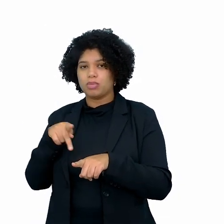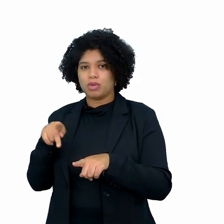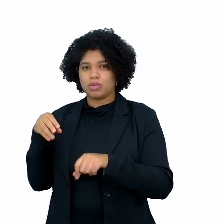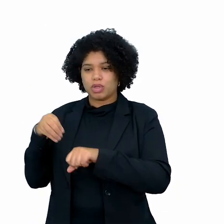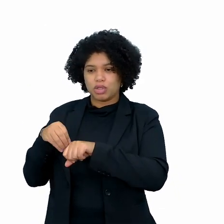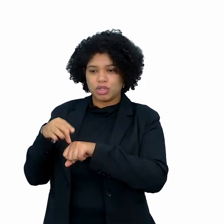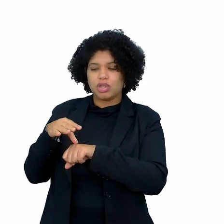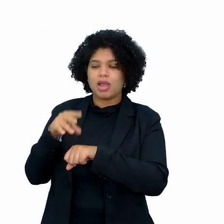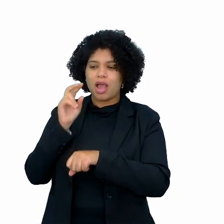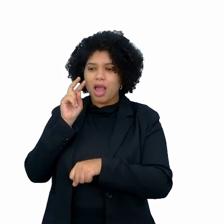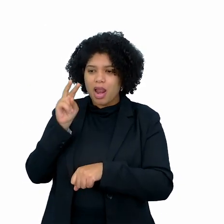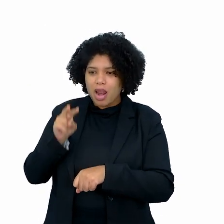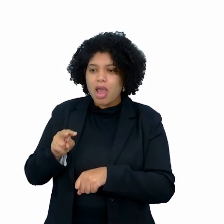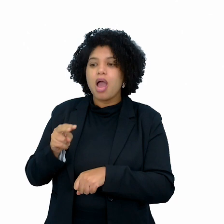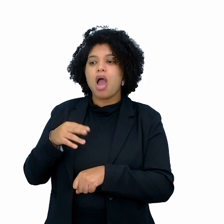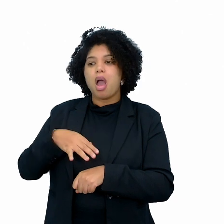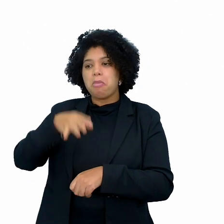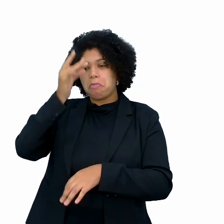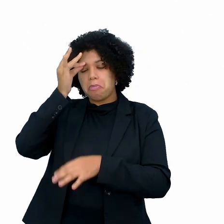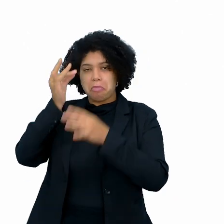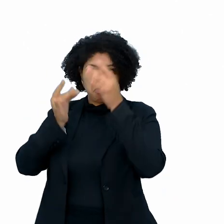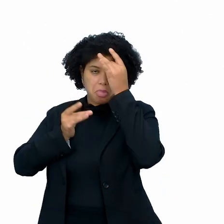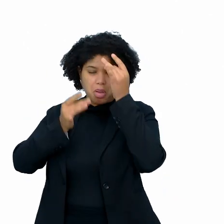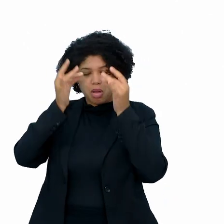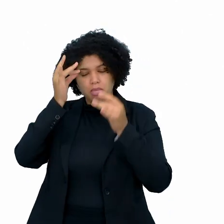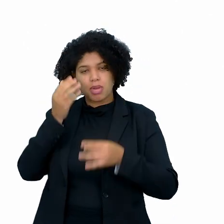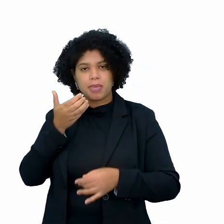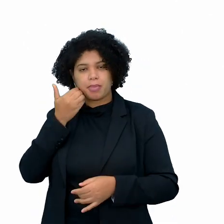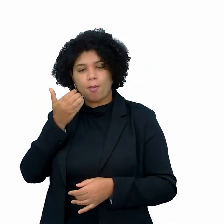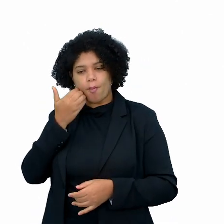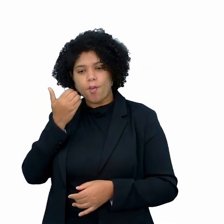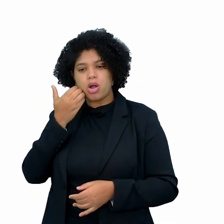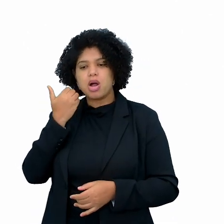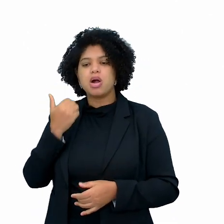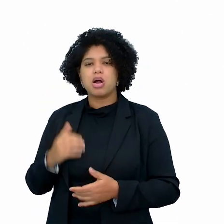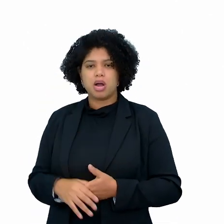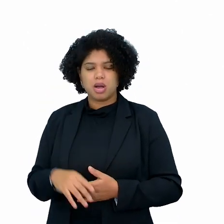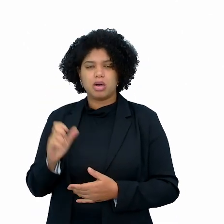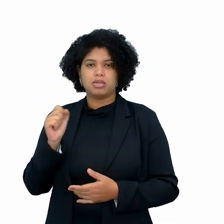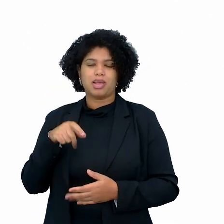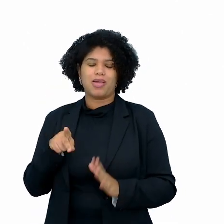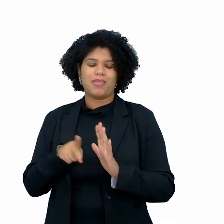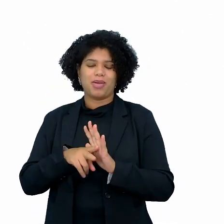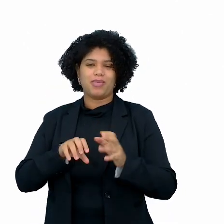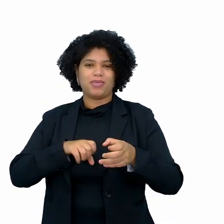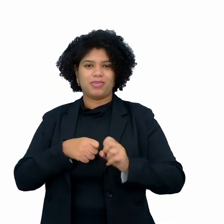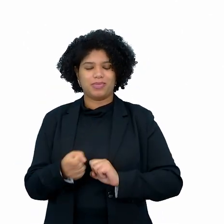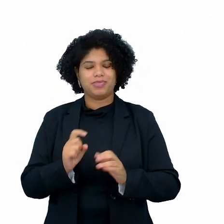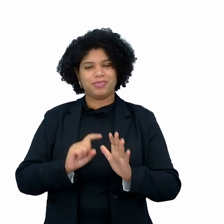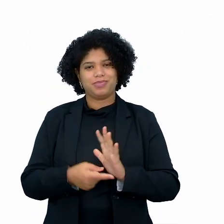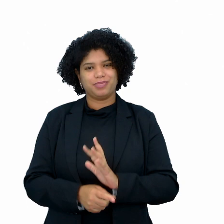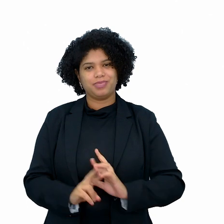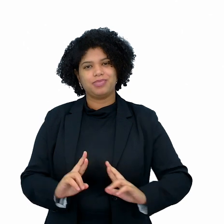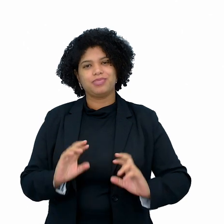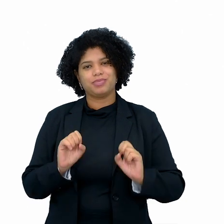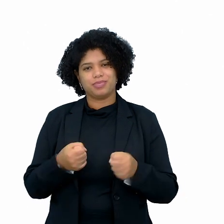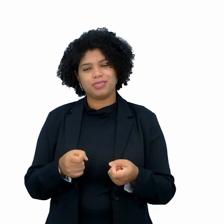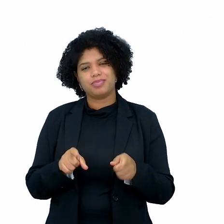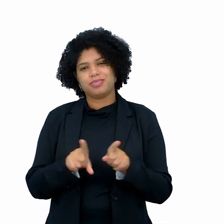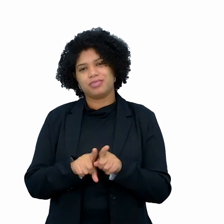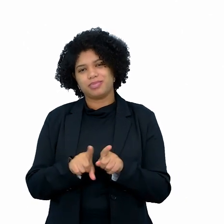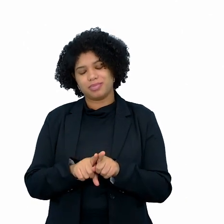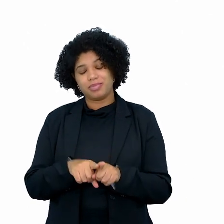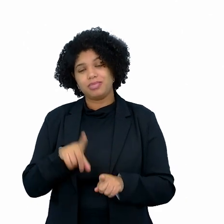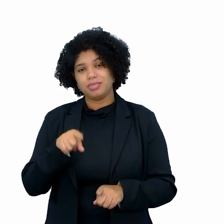da rede, específicos aí em cada disciplina da nossa formação de recuperação e aprofundamento. Então, é